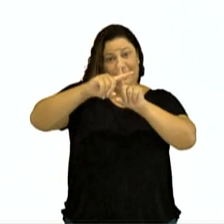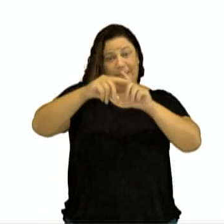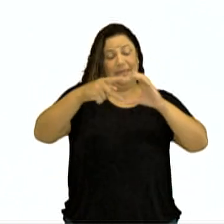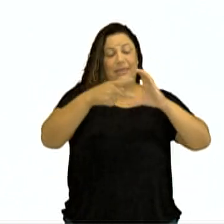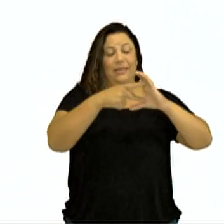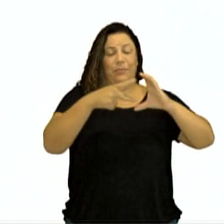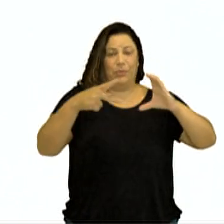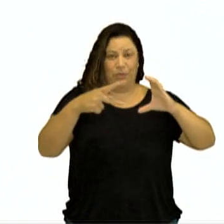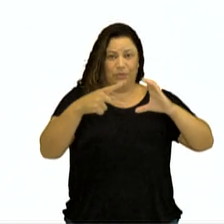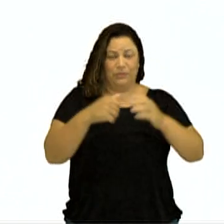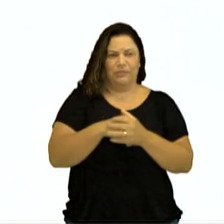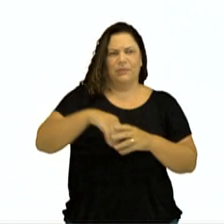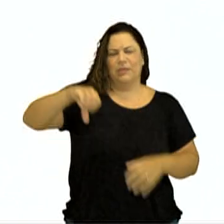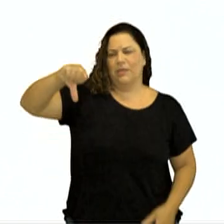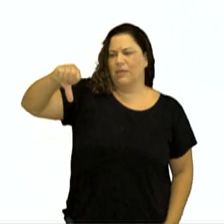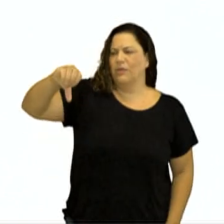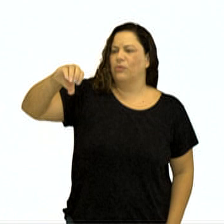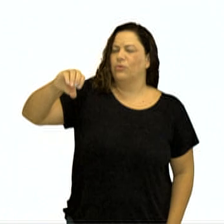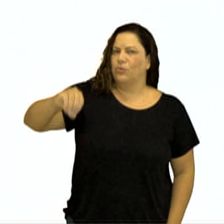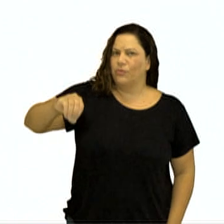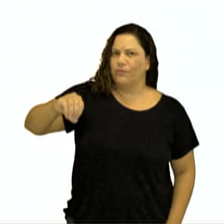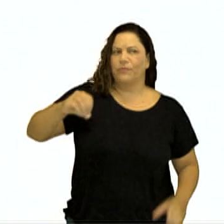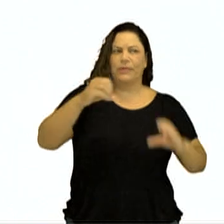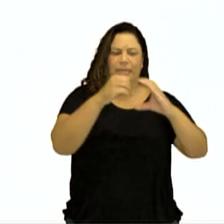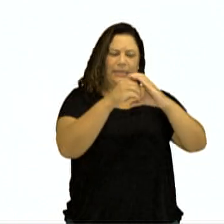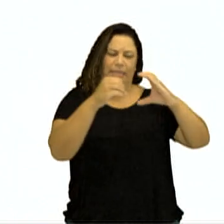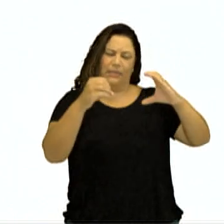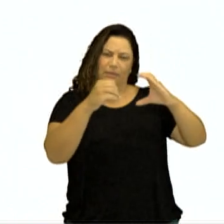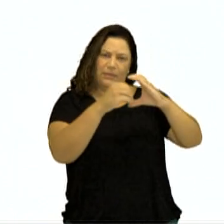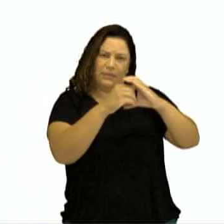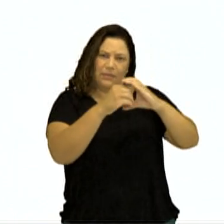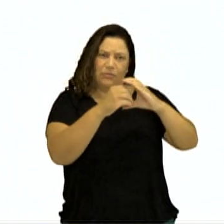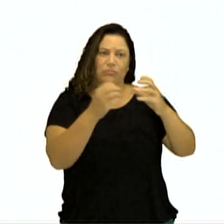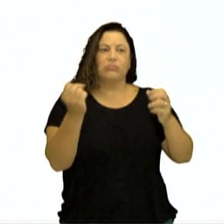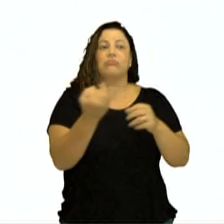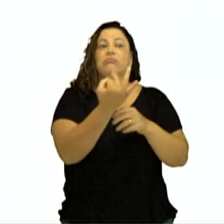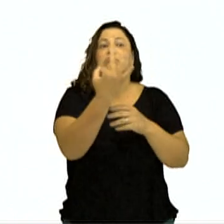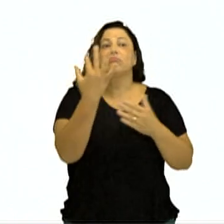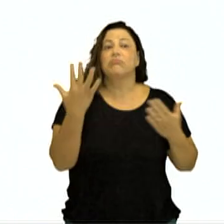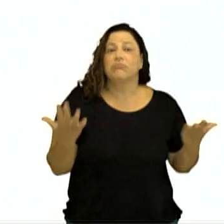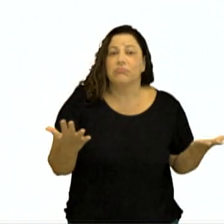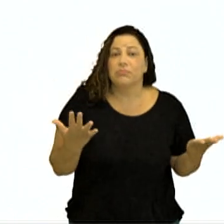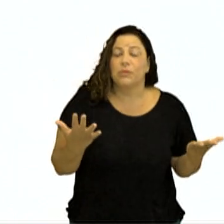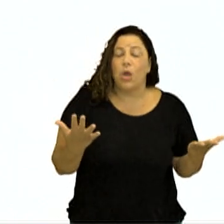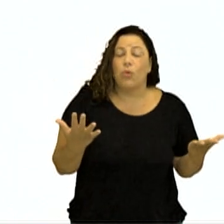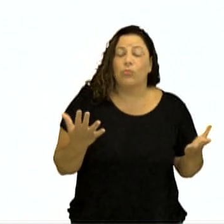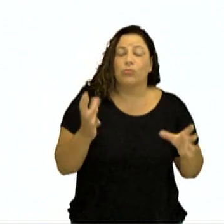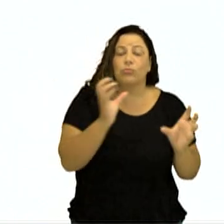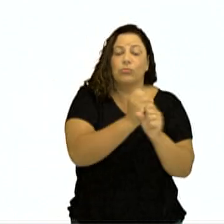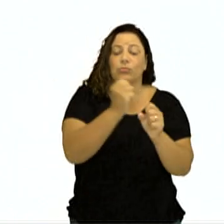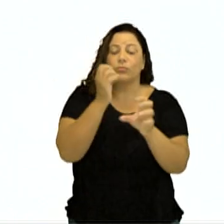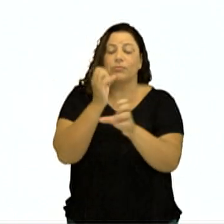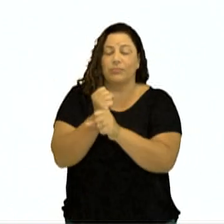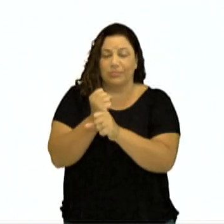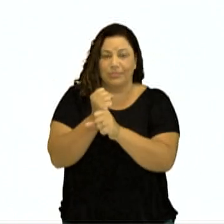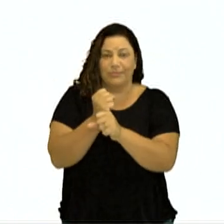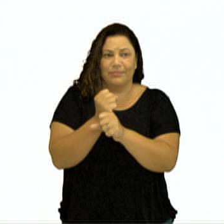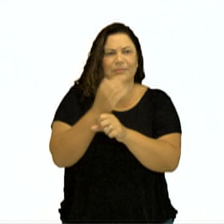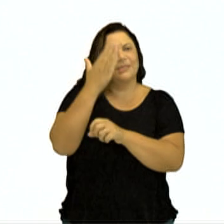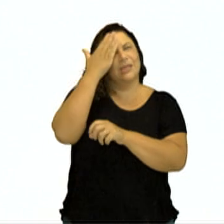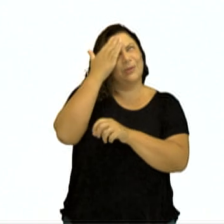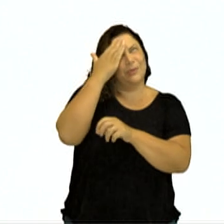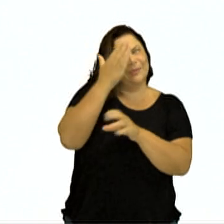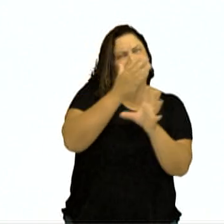E 90 nêutrons e 40 prótons, 90 nêutrons e 40 prótons. Qual é o número de massa? Bom, gente, se eu sei que se eu